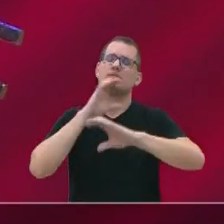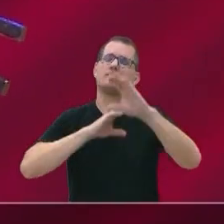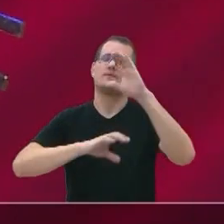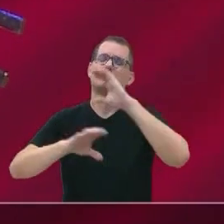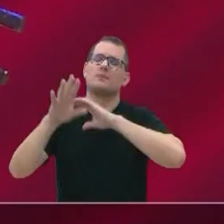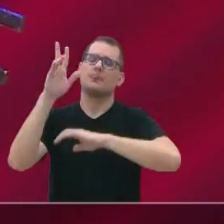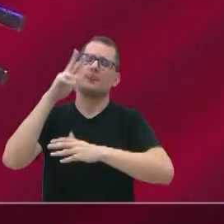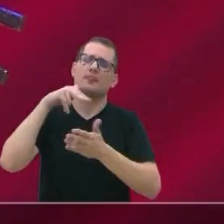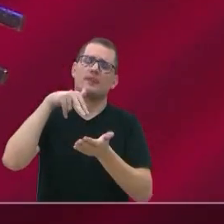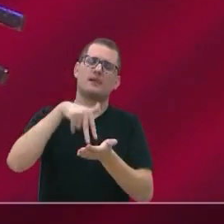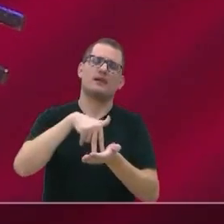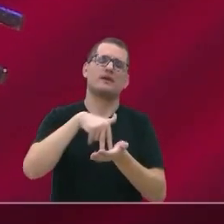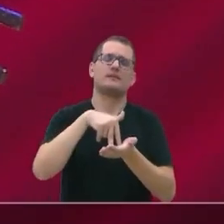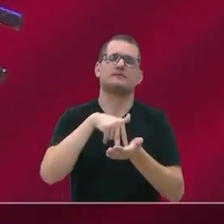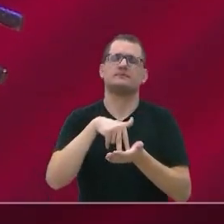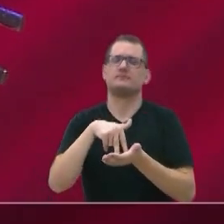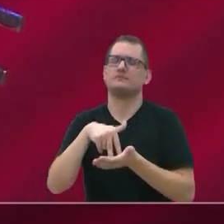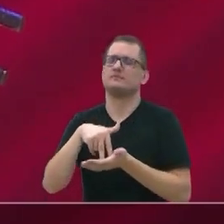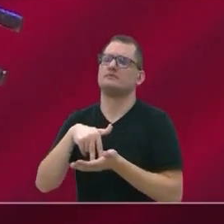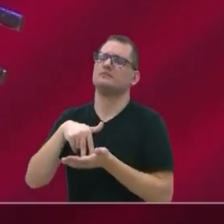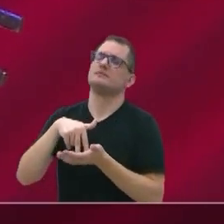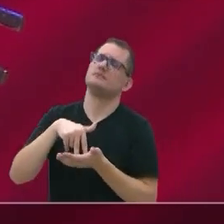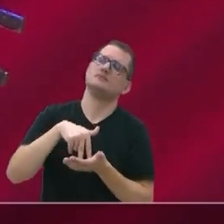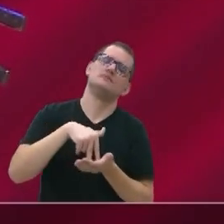Em pé, canta, igreja.